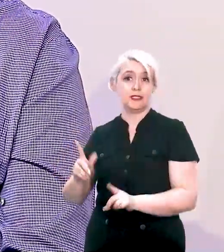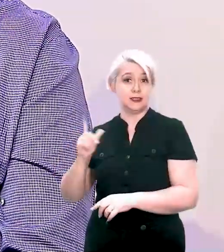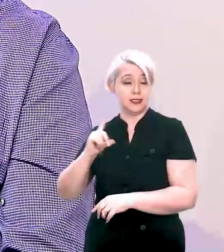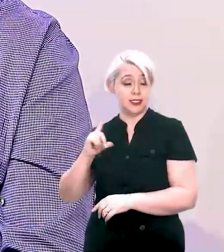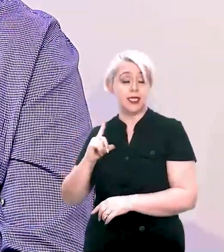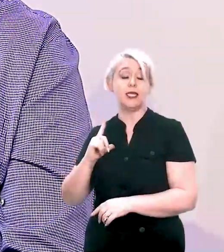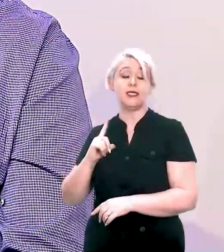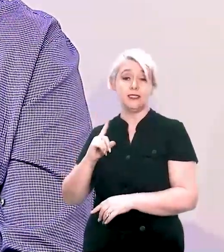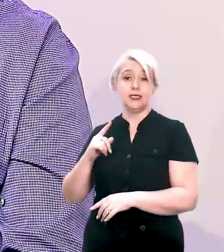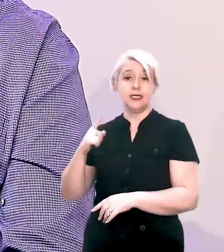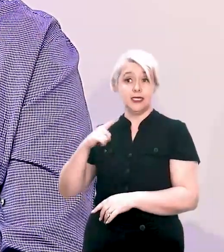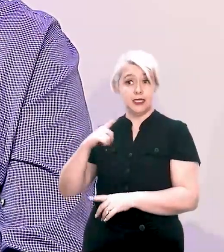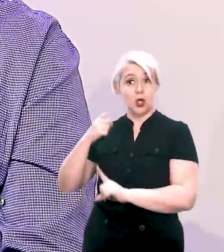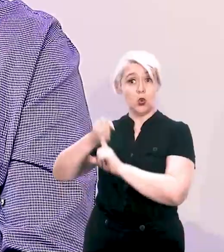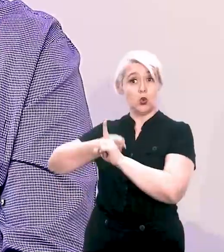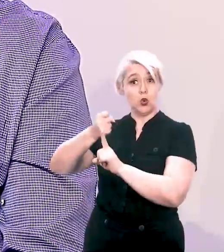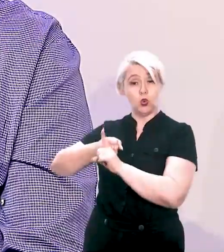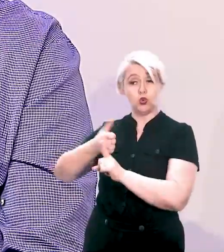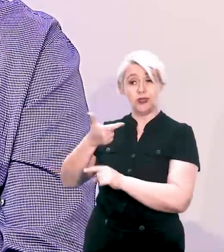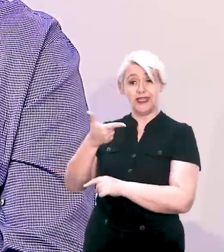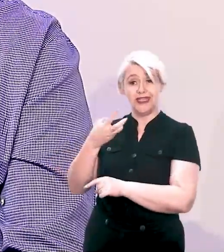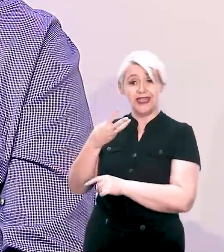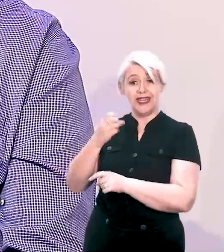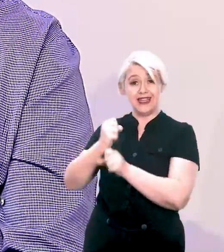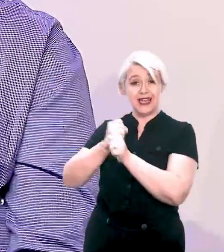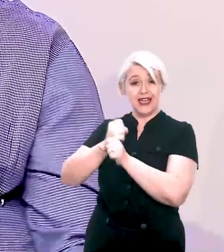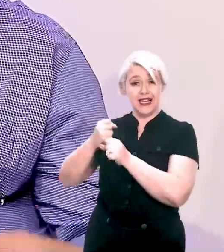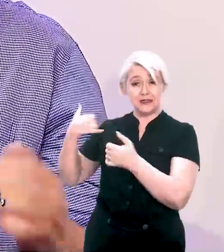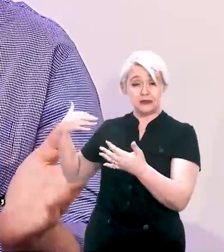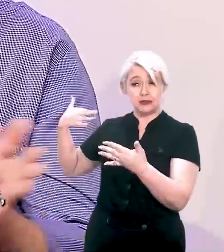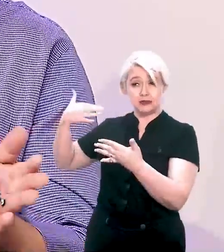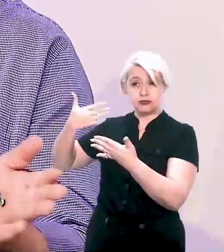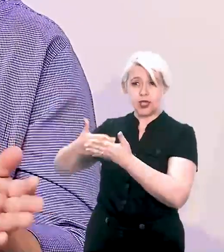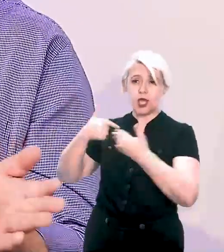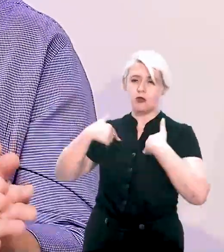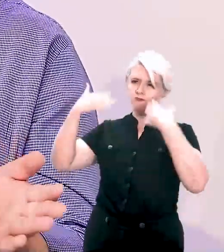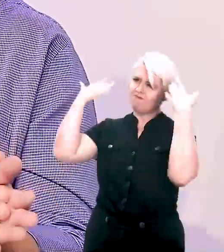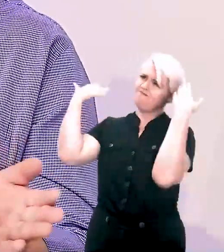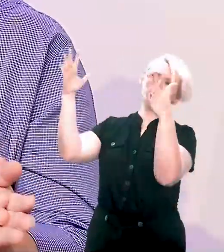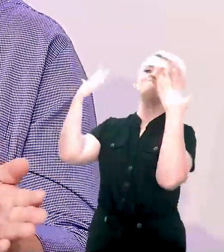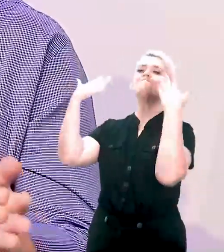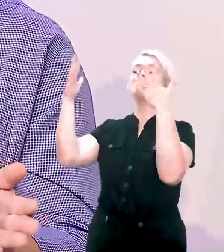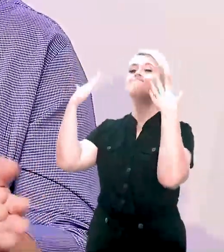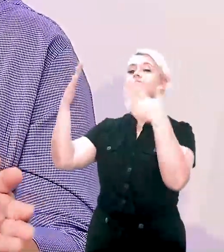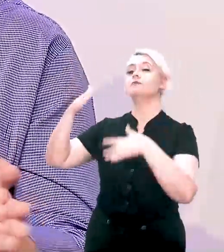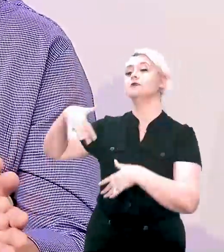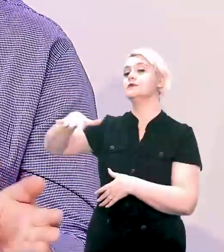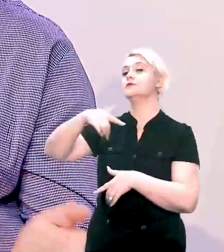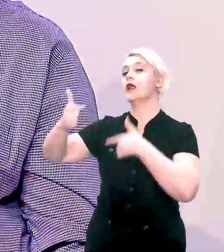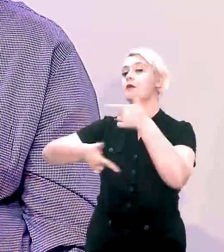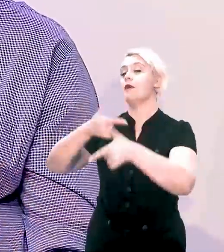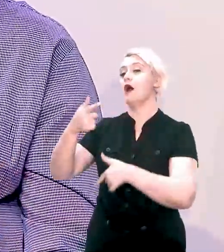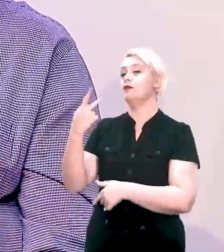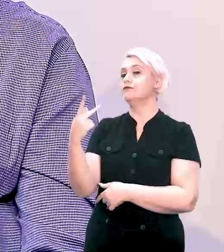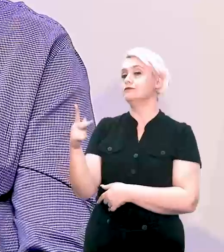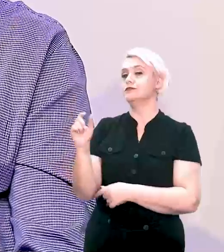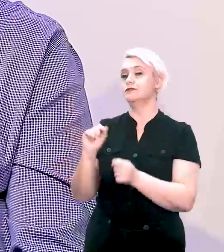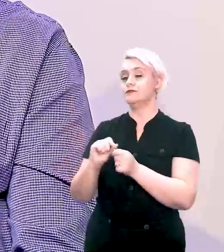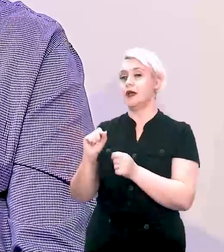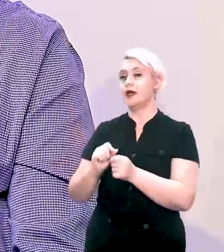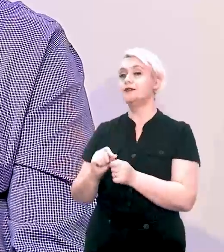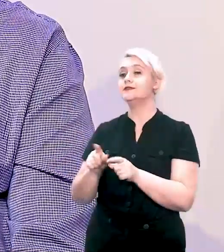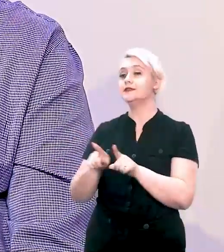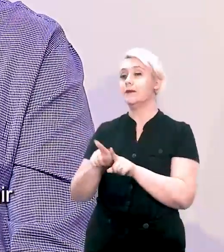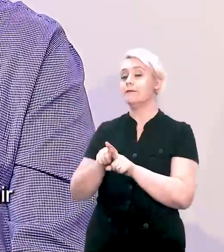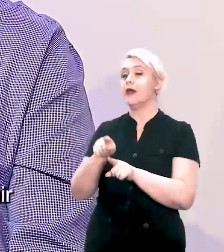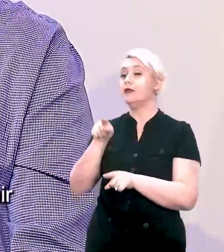E, enquanto militante por mais de 30 anos, eu bato palmas para o trabalho que vocês têm feito e naquilo